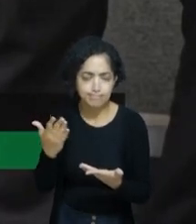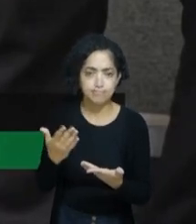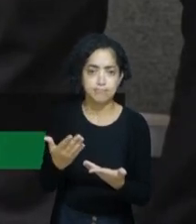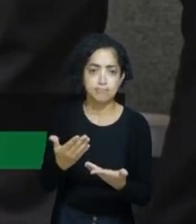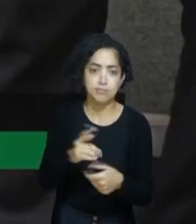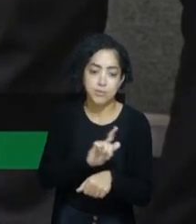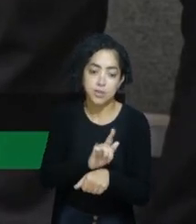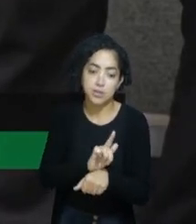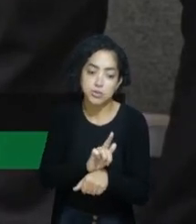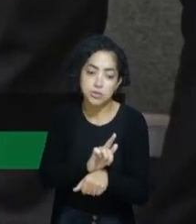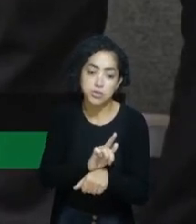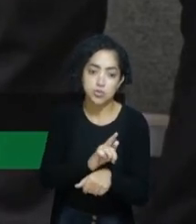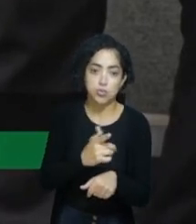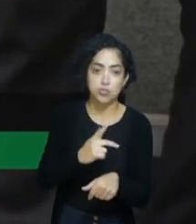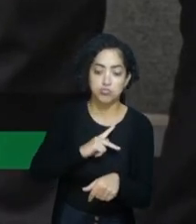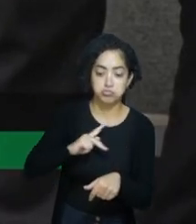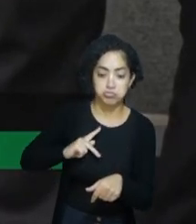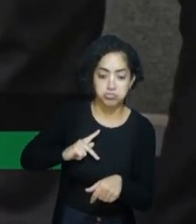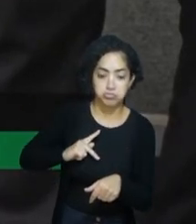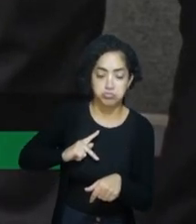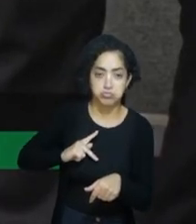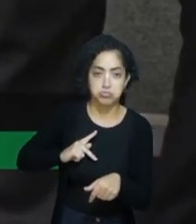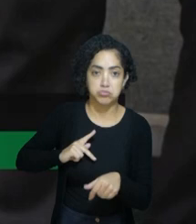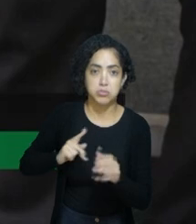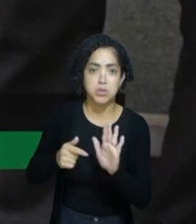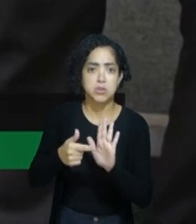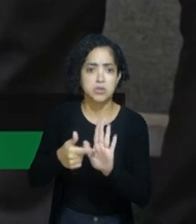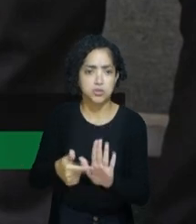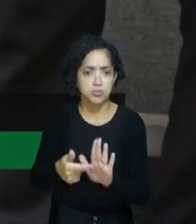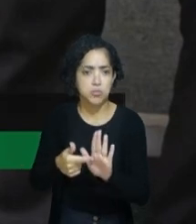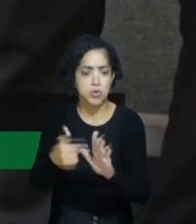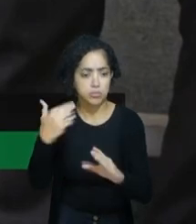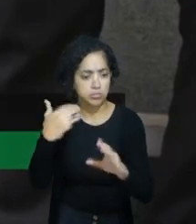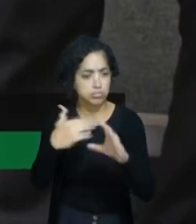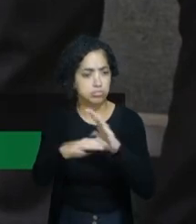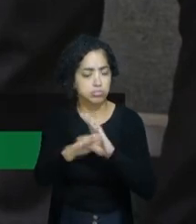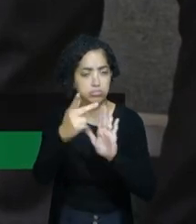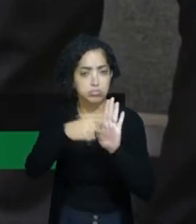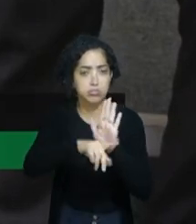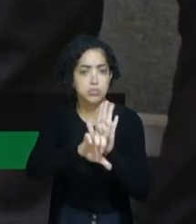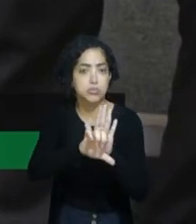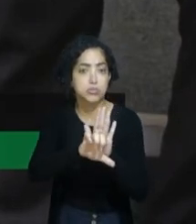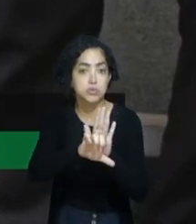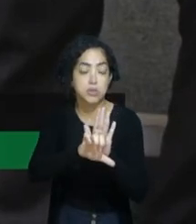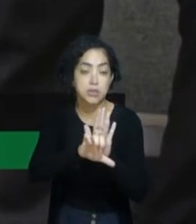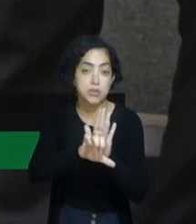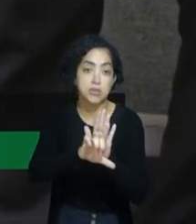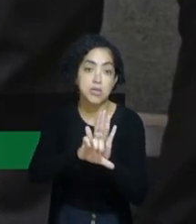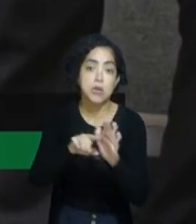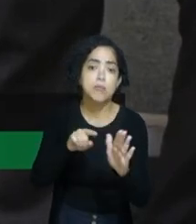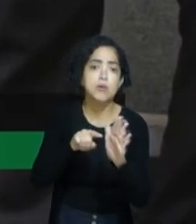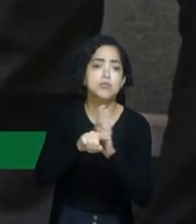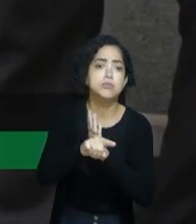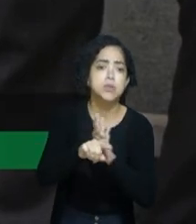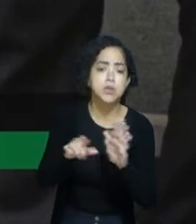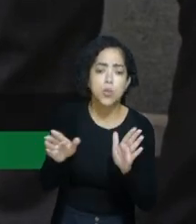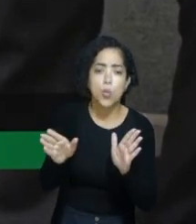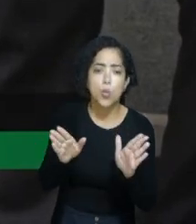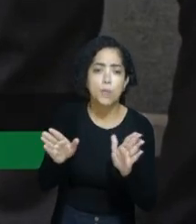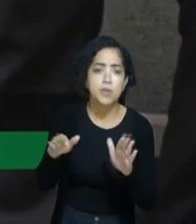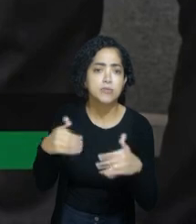bom se a gente constata então toca a ficha e manda o projeto de lei né E aí eu perguntei se existe alguma previsão